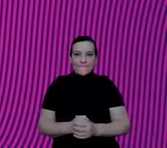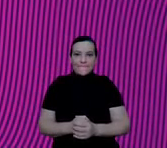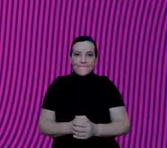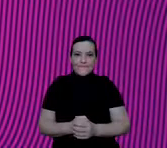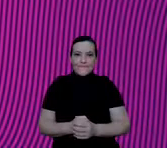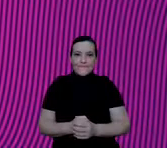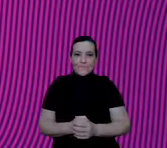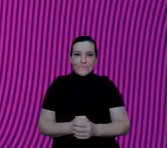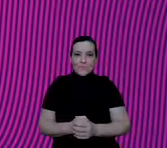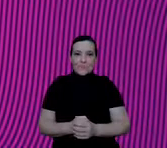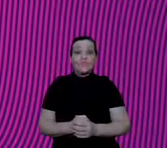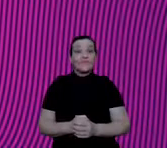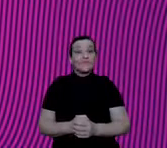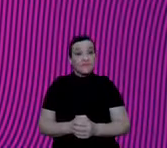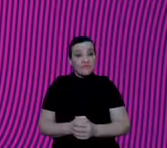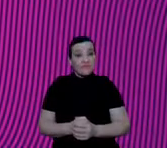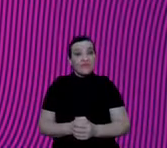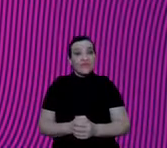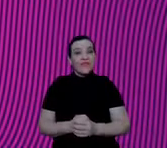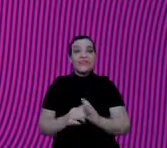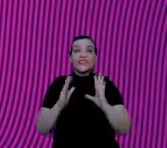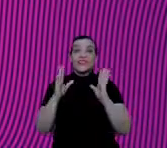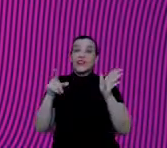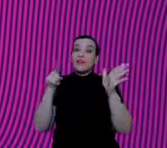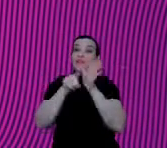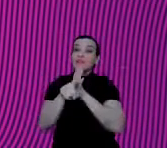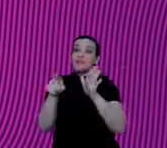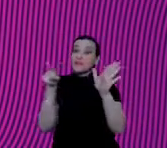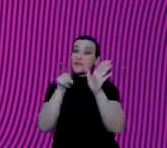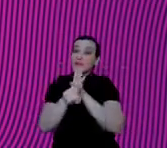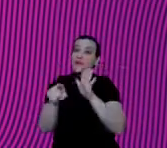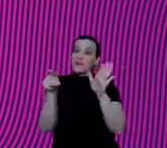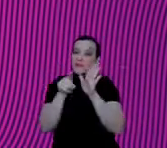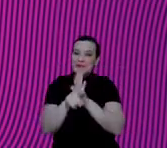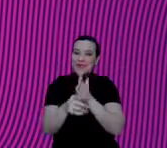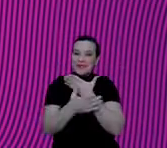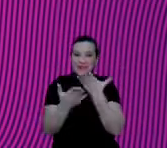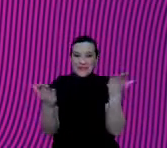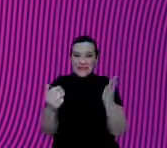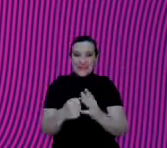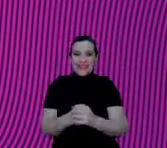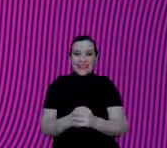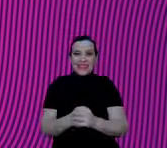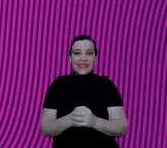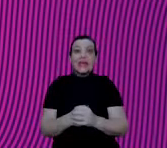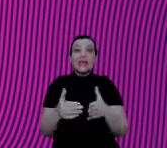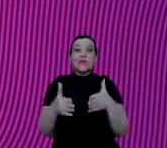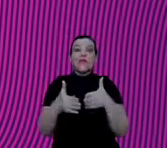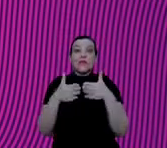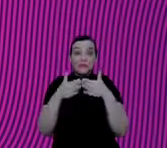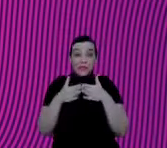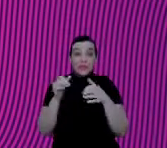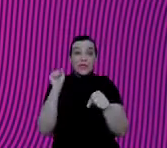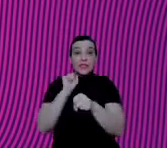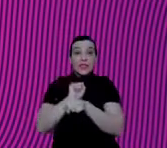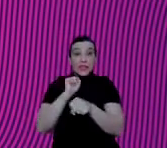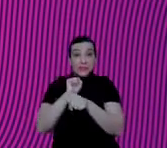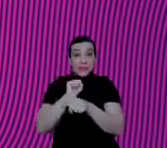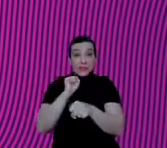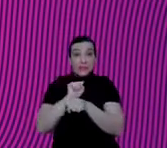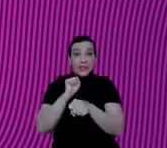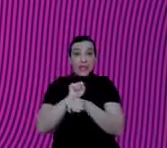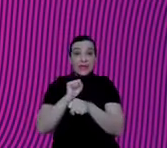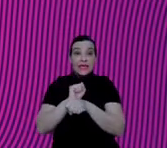Abrangente, eu estou aqui com uma série de perguntas que eu já vou fazer para você. Por enquanto, eu vou pedir para você aguardar um pouquinho com a gente, que eu vou chamar